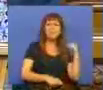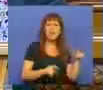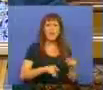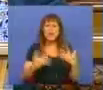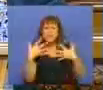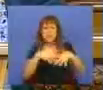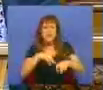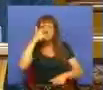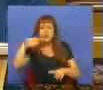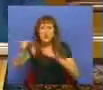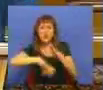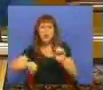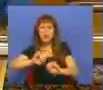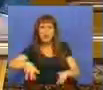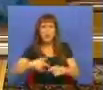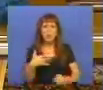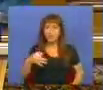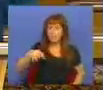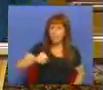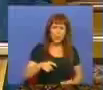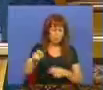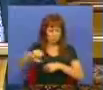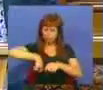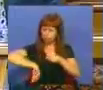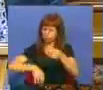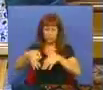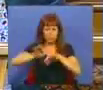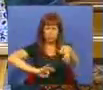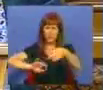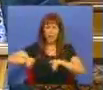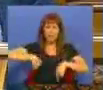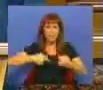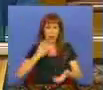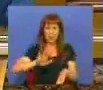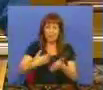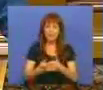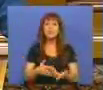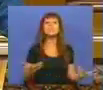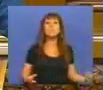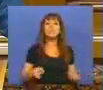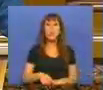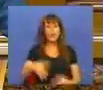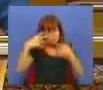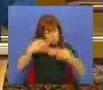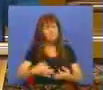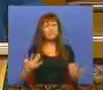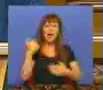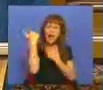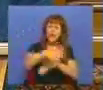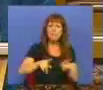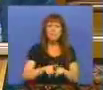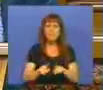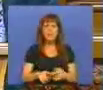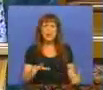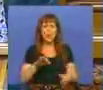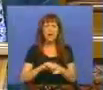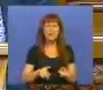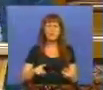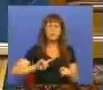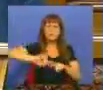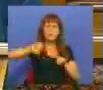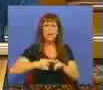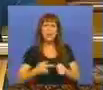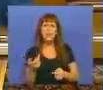para integrar os precários. O Partido Socialista rasgou as suas próprias propostas. Onde seria sensato limitar a 1 ano os contratos a prazo,